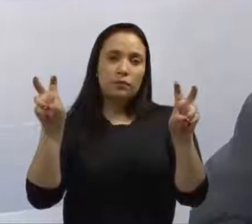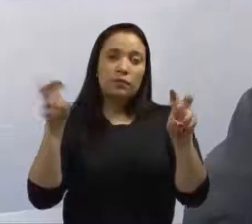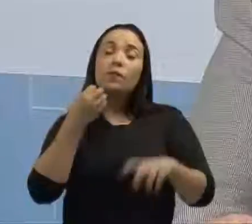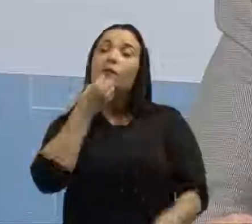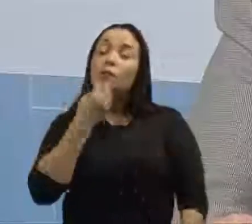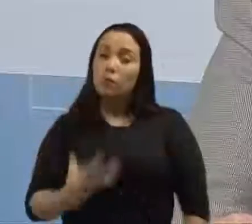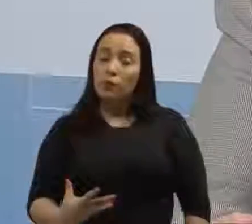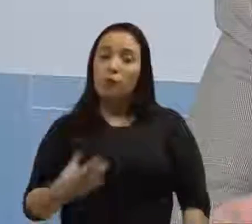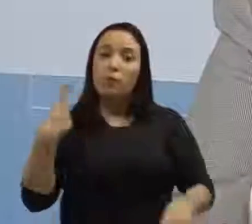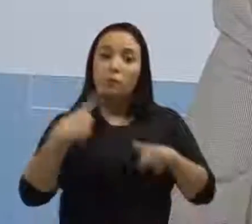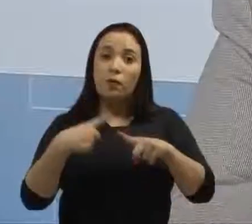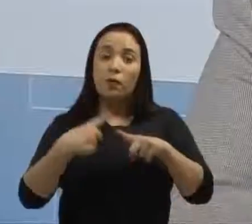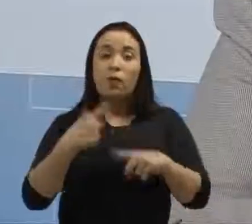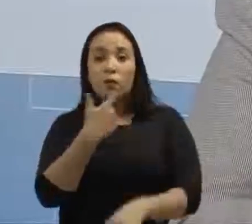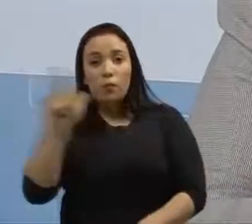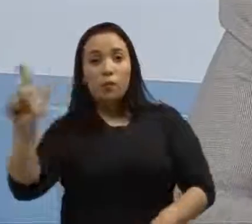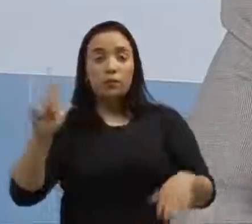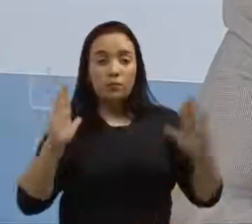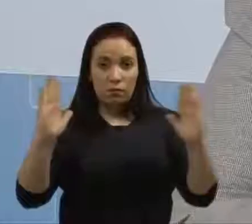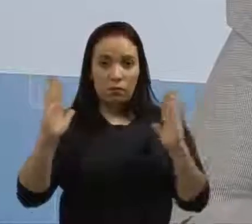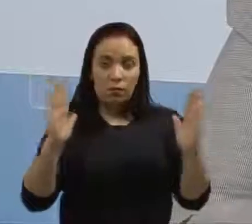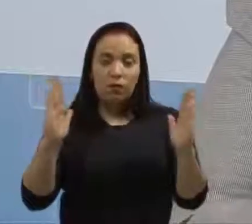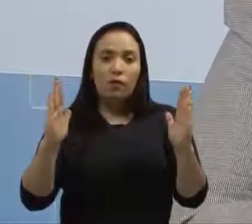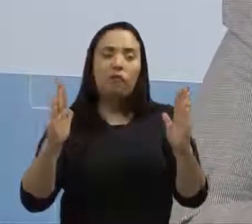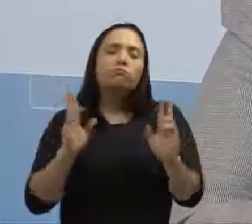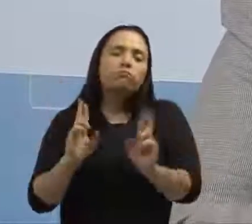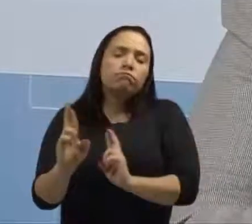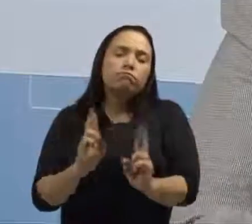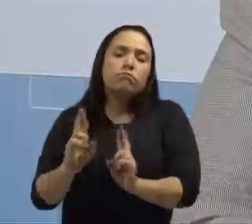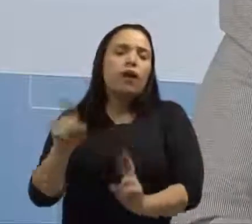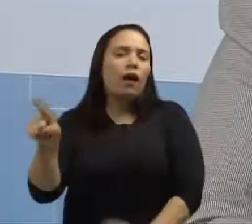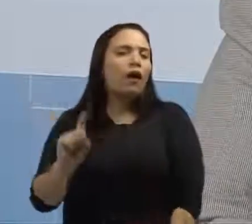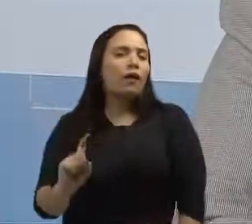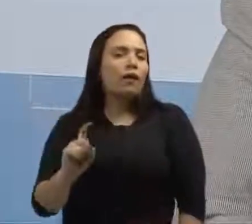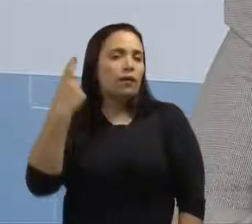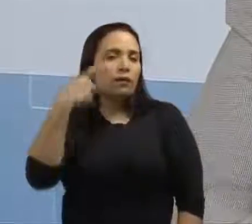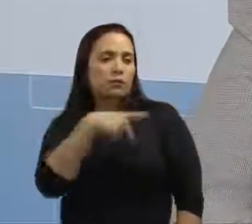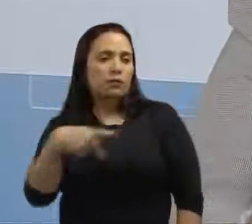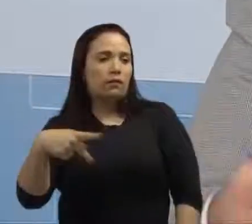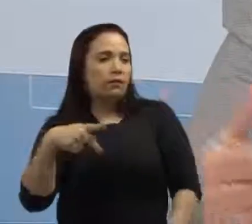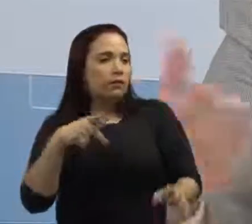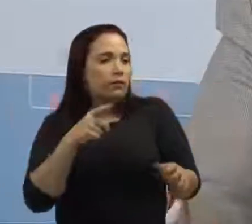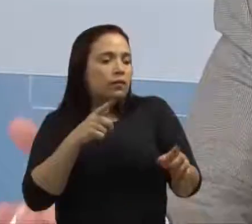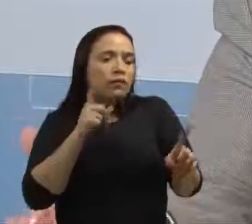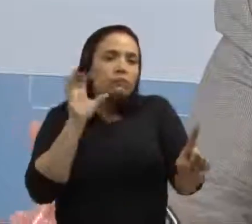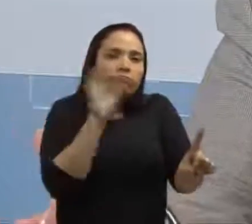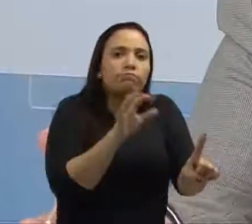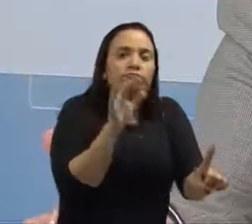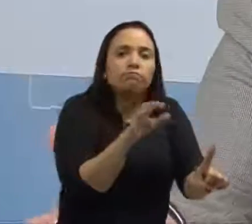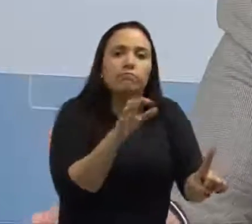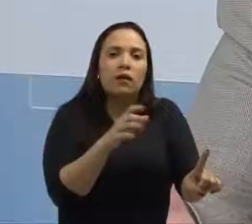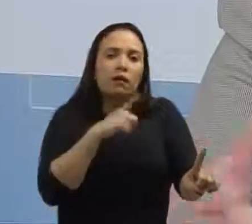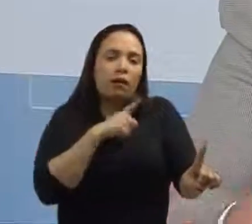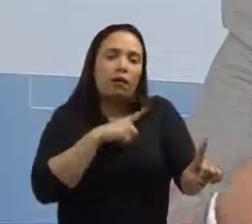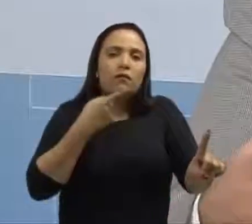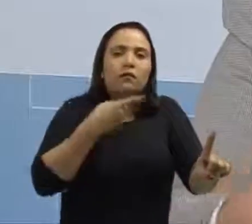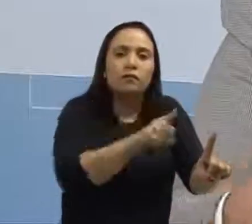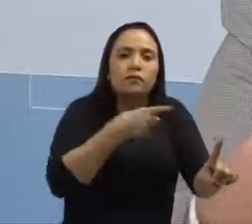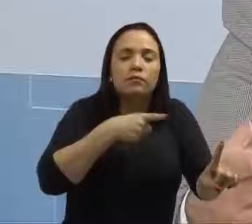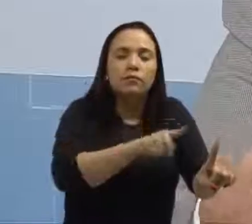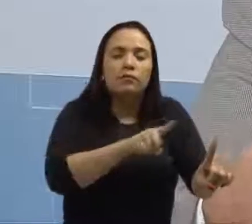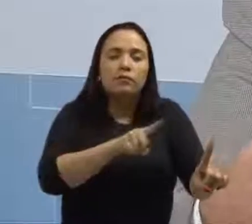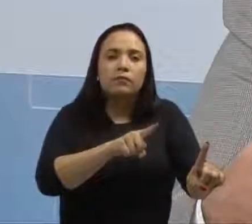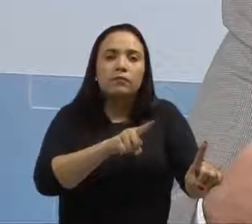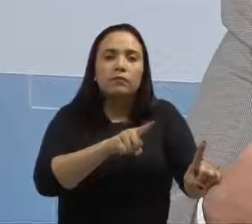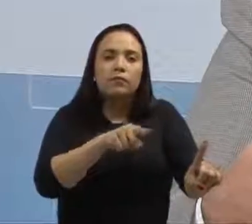presidente. E aí é muito bom, agora no outro bloco, eu vou mostrar que não é o ex-presidente que está sendo perseguido. Não tem um conluio